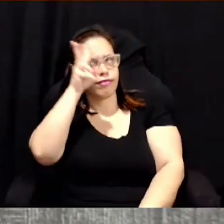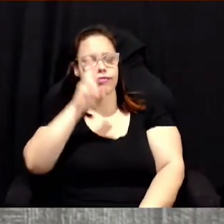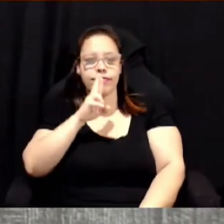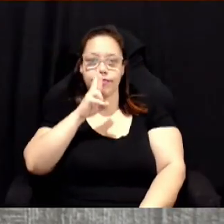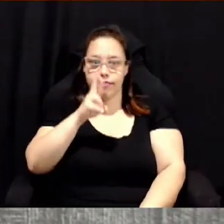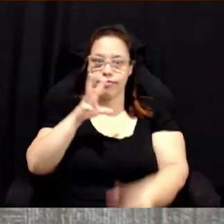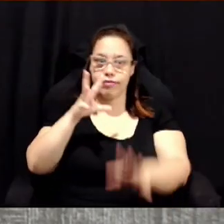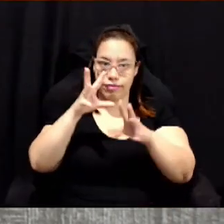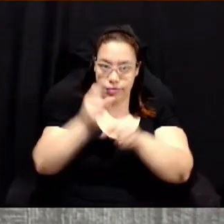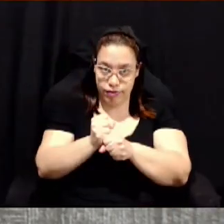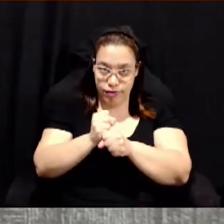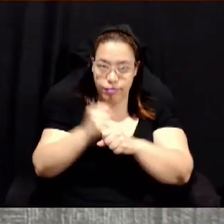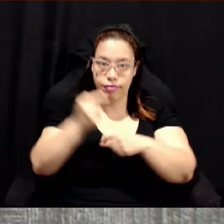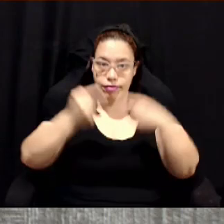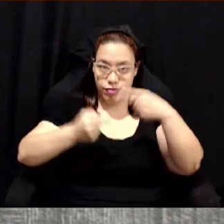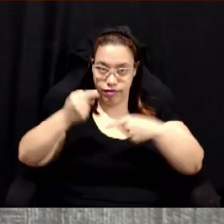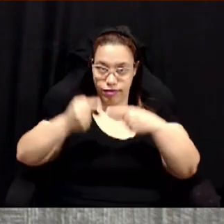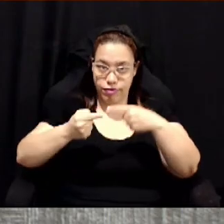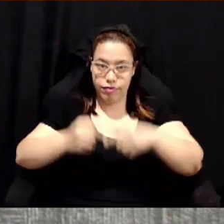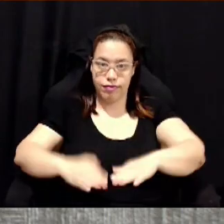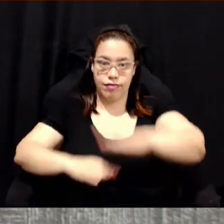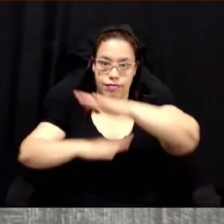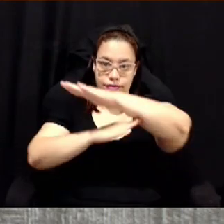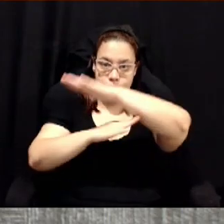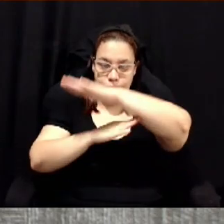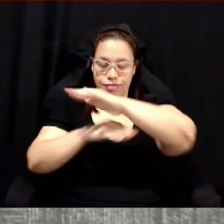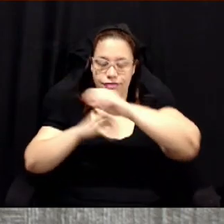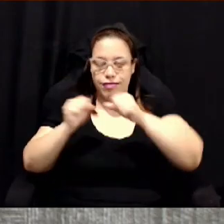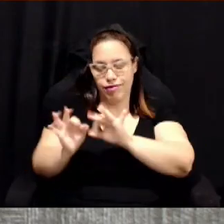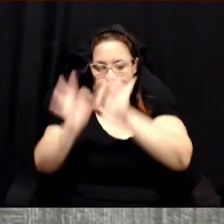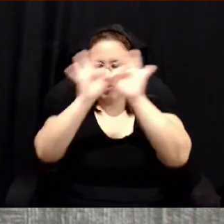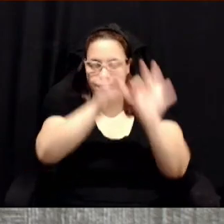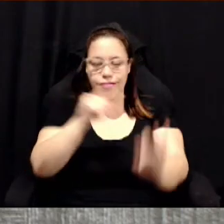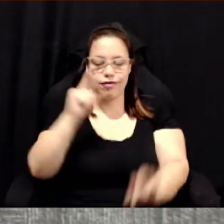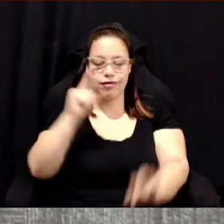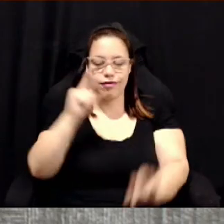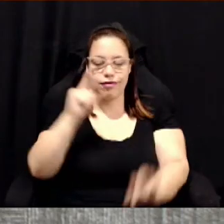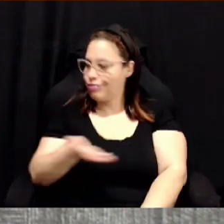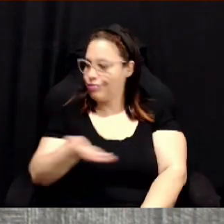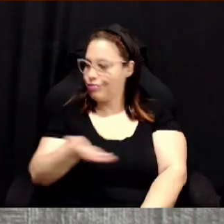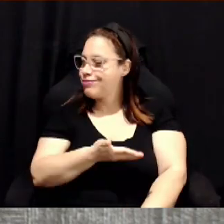das discussões da Câmara você pode acompanhar no site